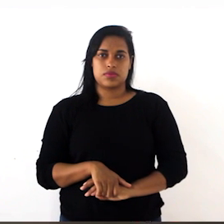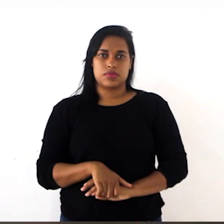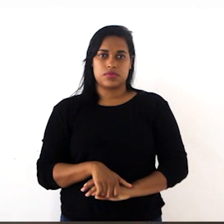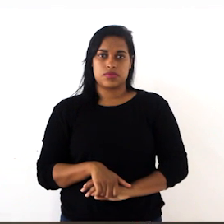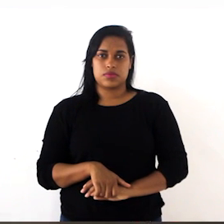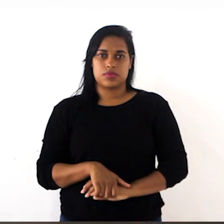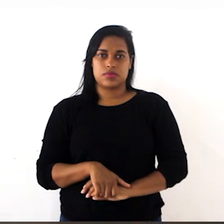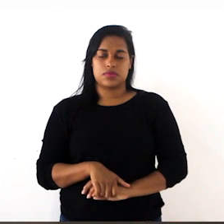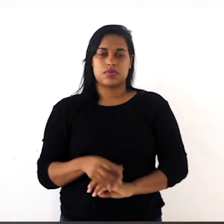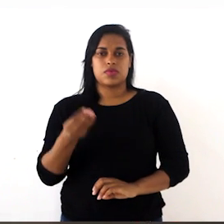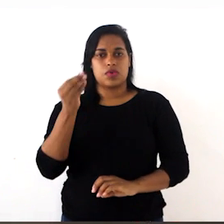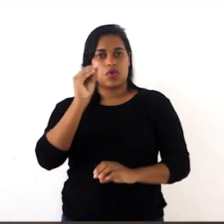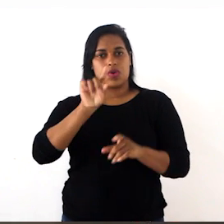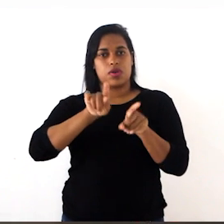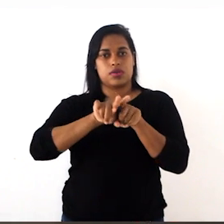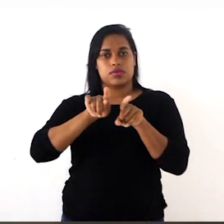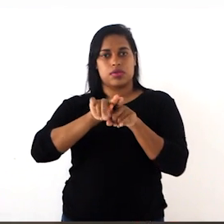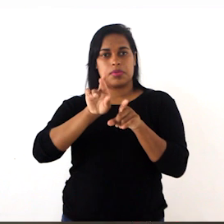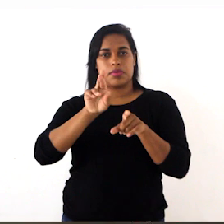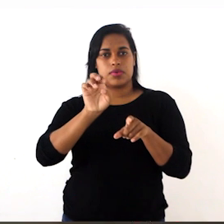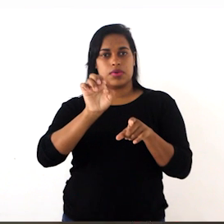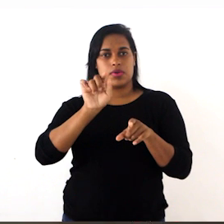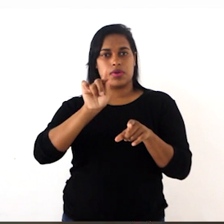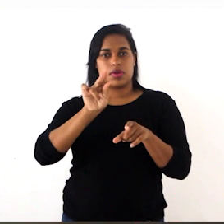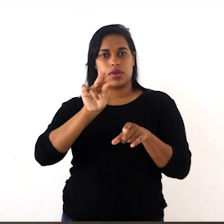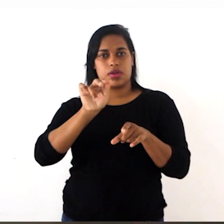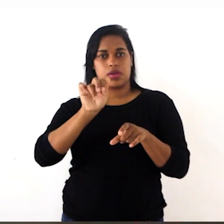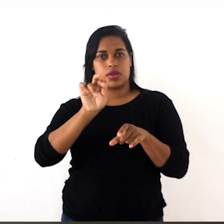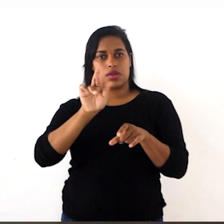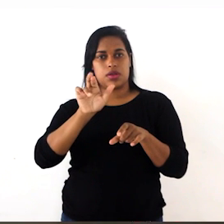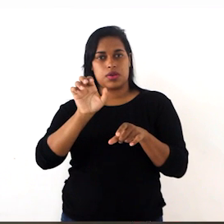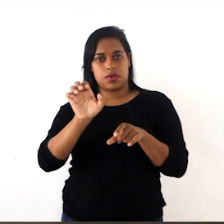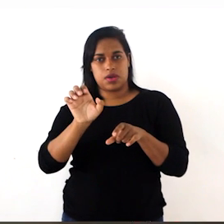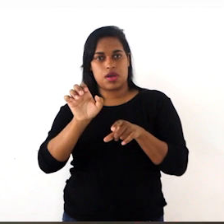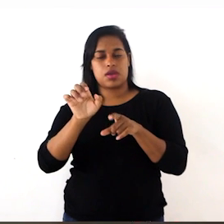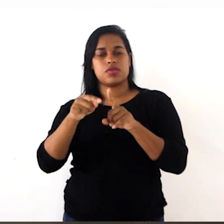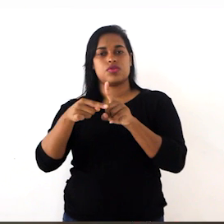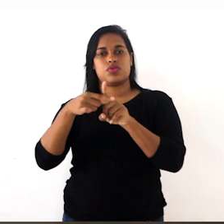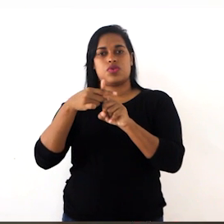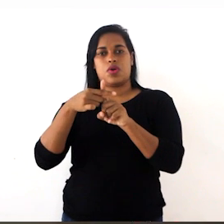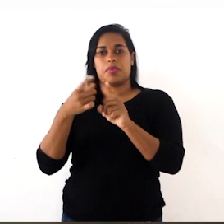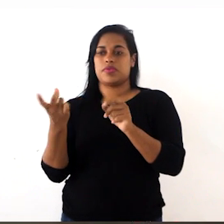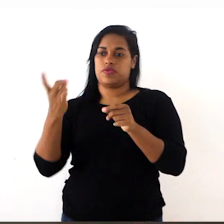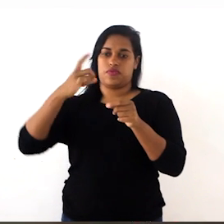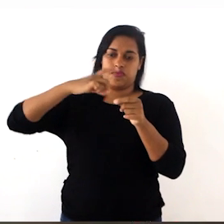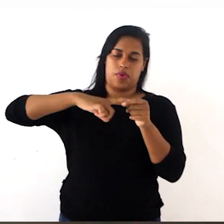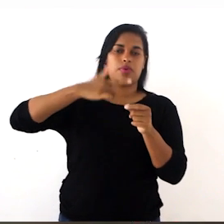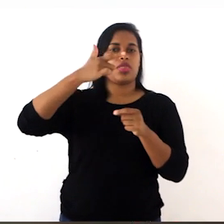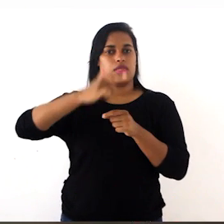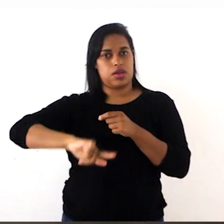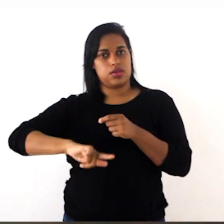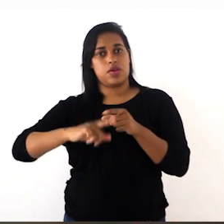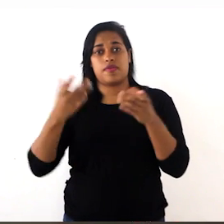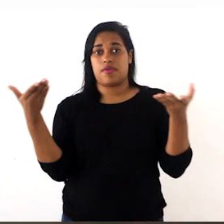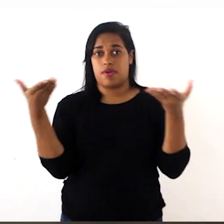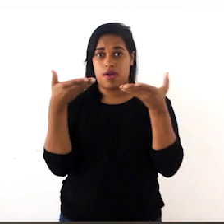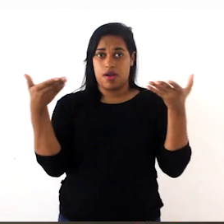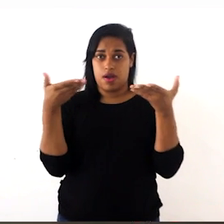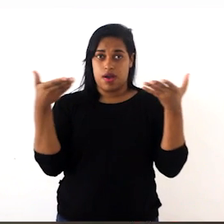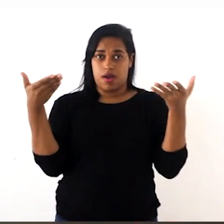Vamos colocar aqui o nosso require e o nosso soma, que a gente vai voltar para ele depois. Agora vamos fazer o nosso código